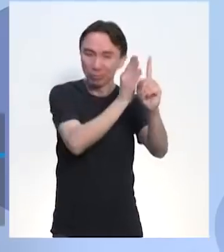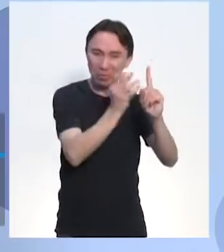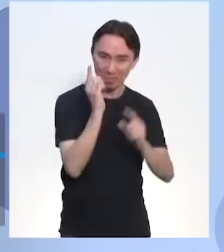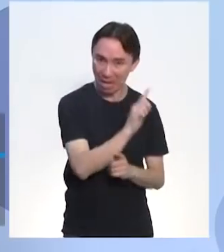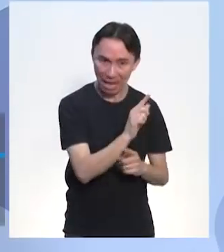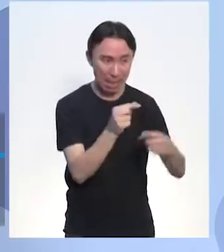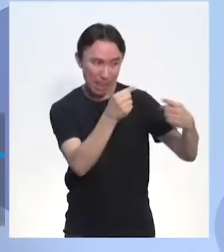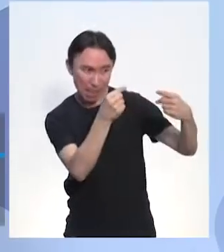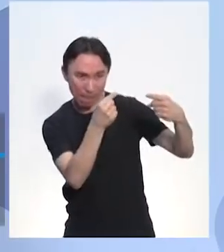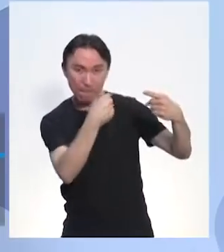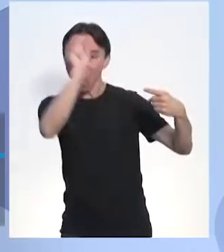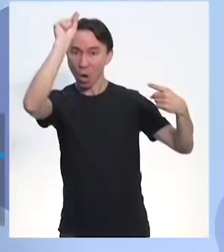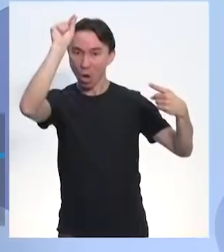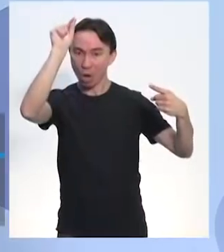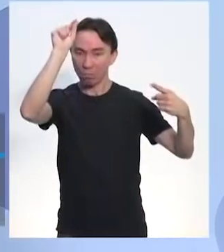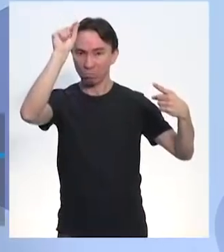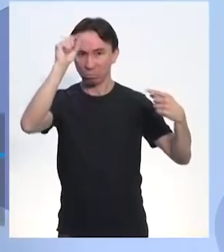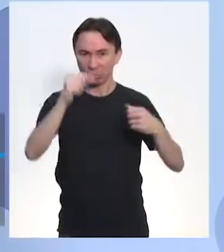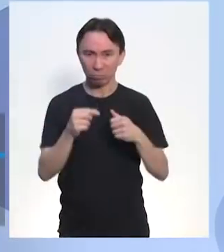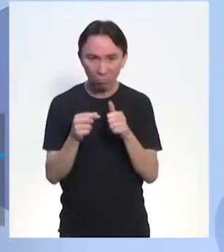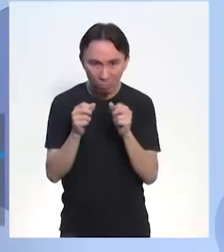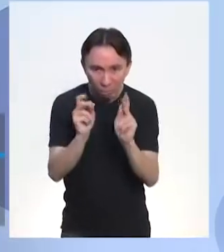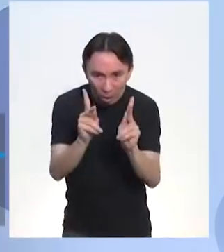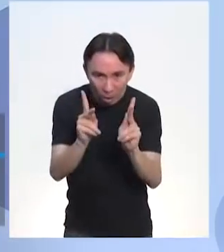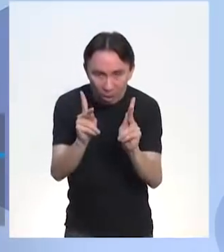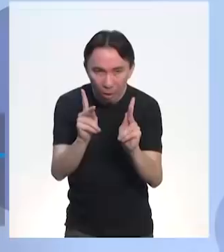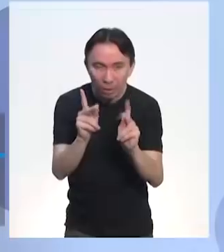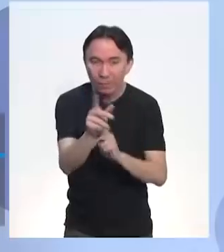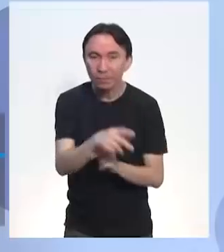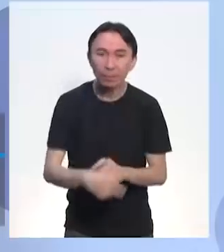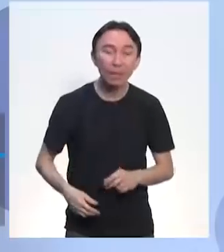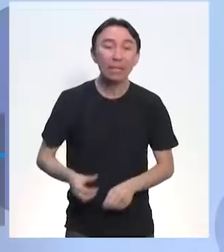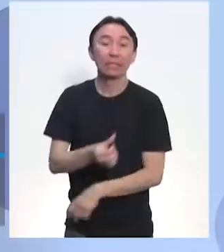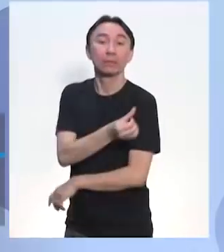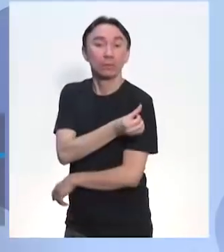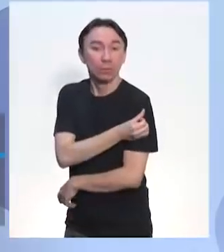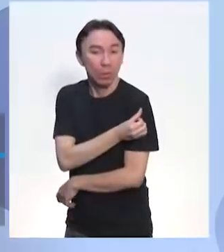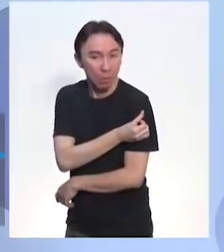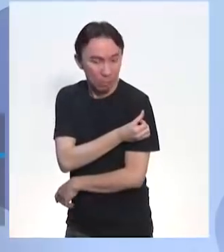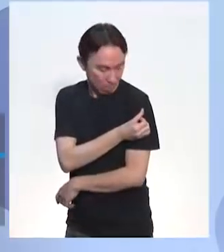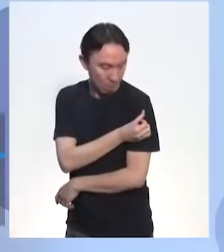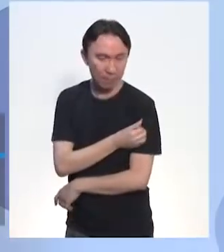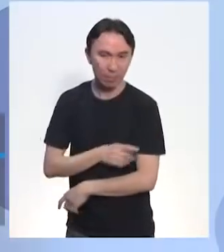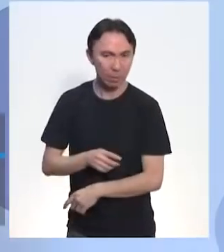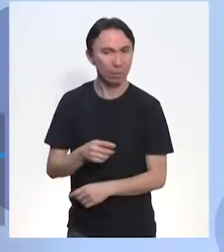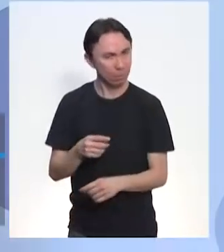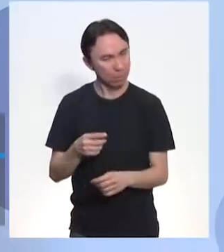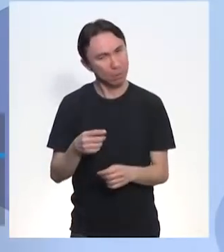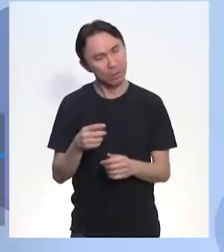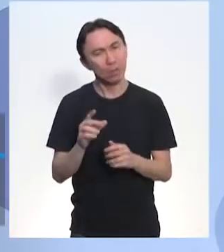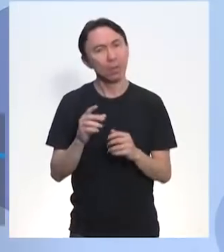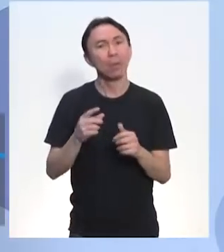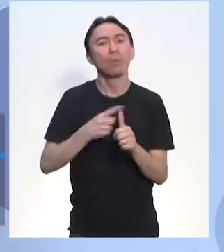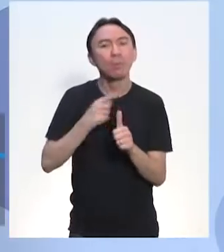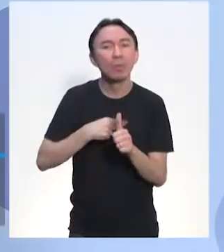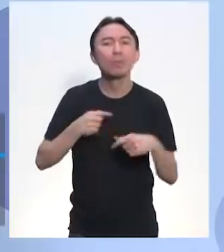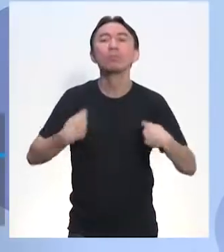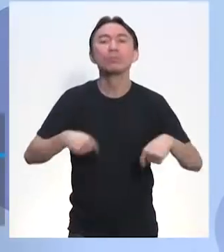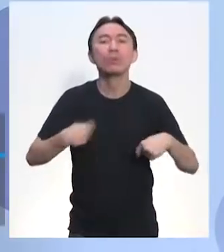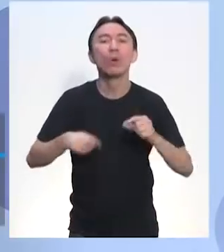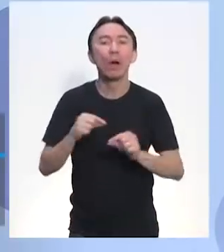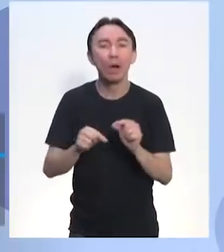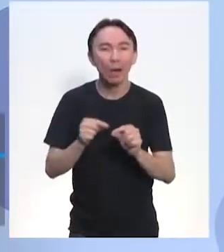ano. Essa não vai dar muito trabalho, não. Então, primeiro, montar a equipe. Né? Então, na verdade, aqui nós temos duas